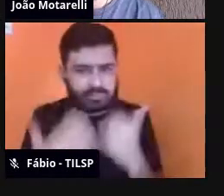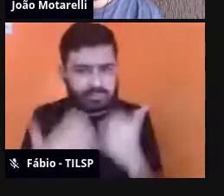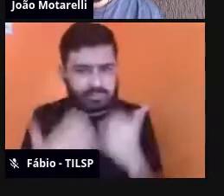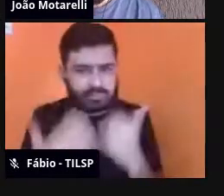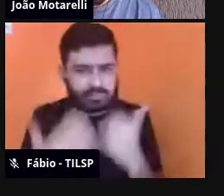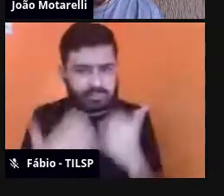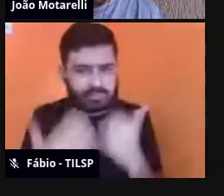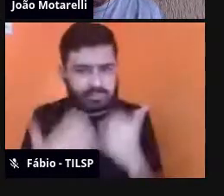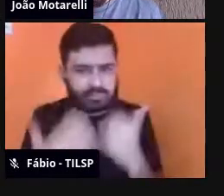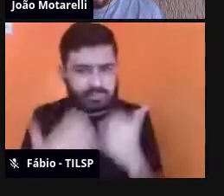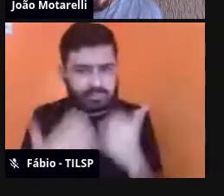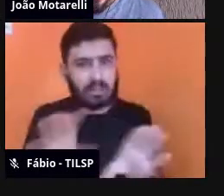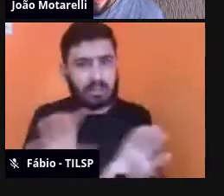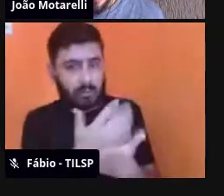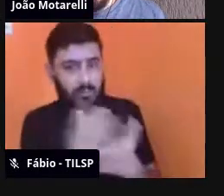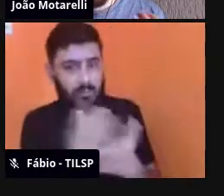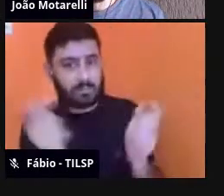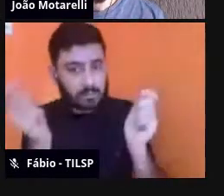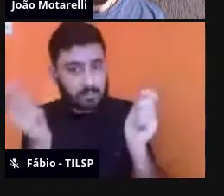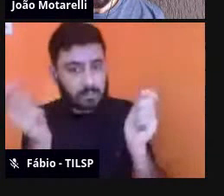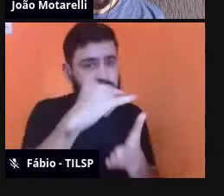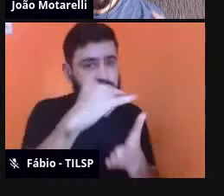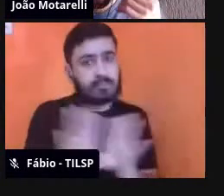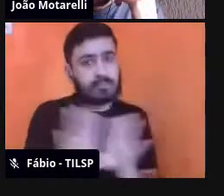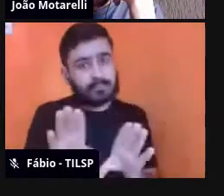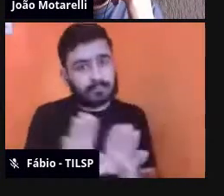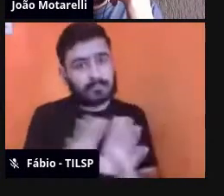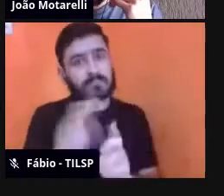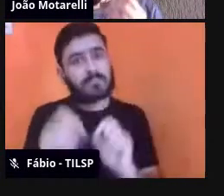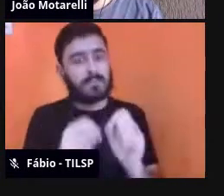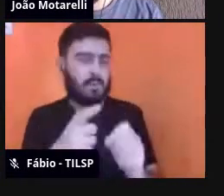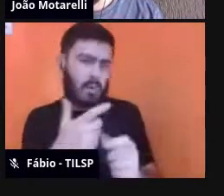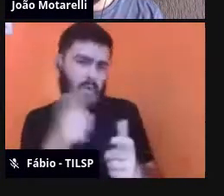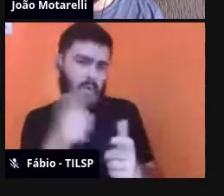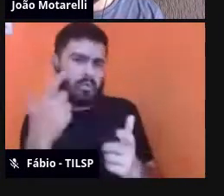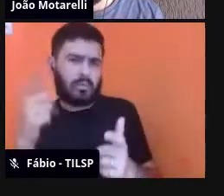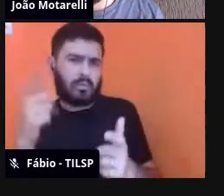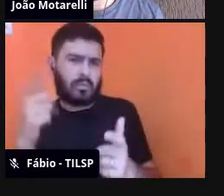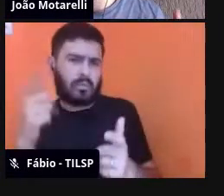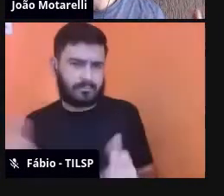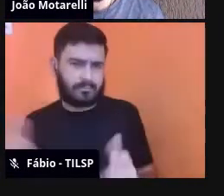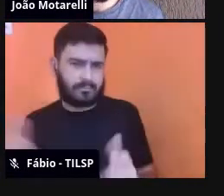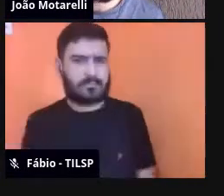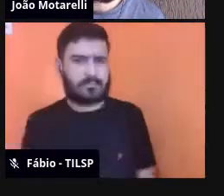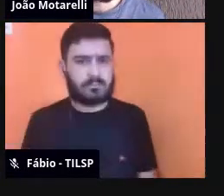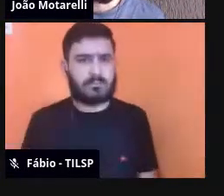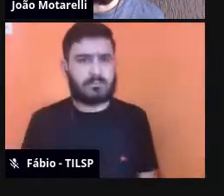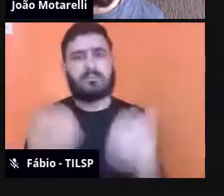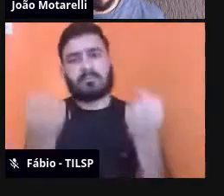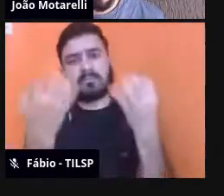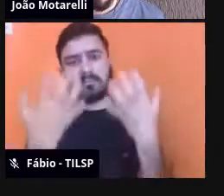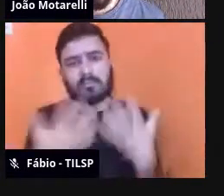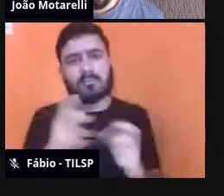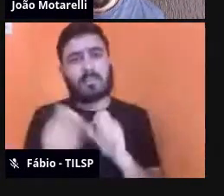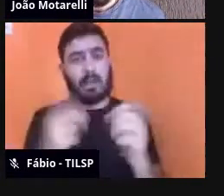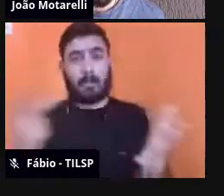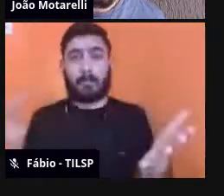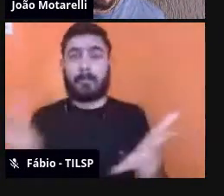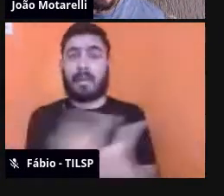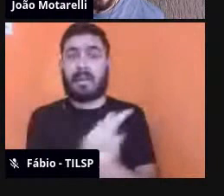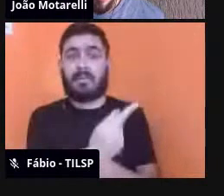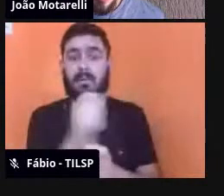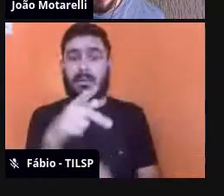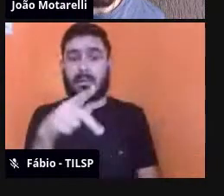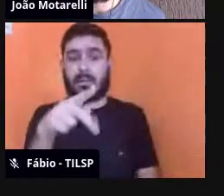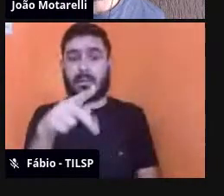especificados. Quando a gente fala da prevalência, a gente tem uma prevalência muito maior em mulheres do que homens. Só